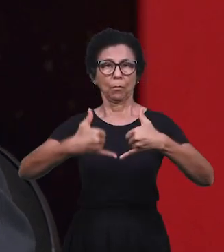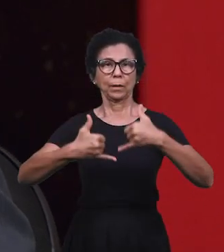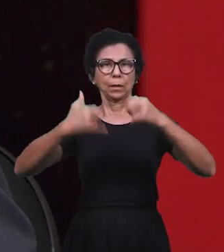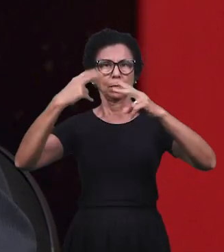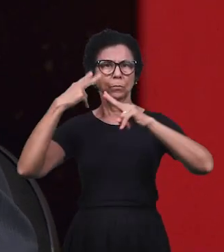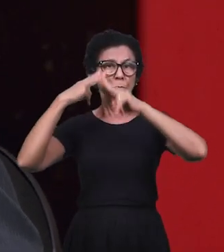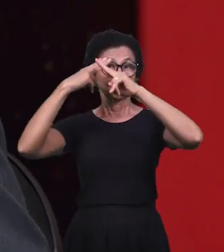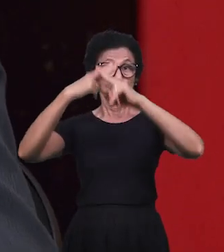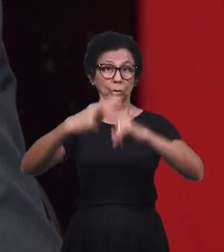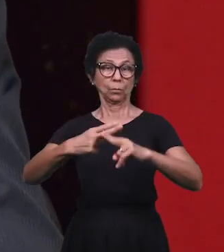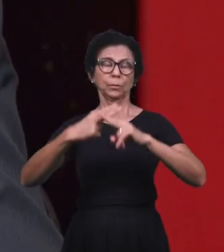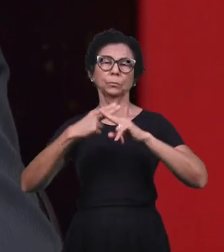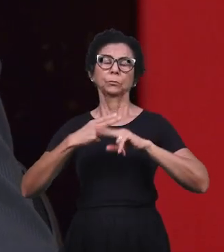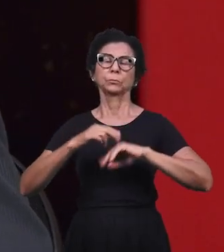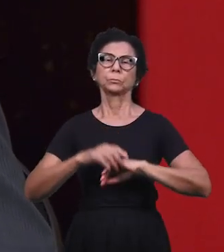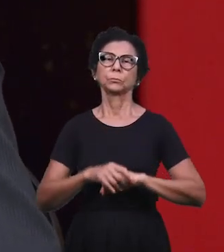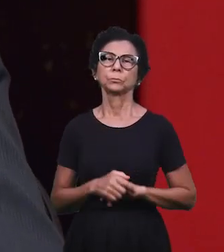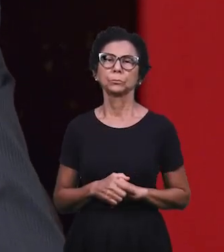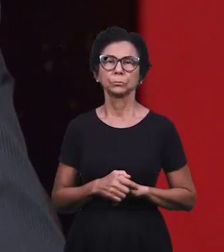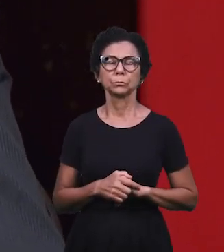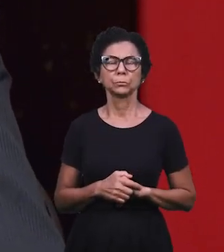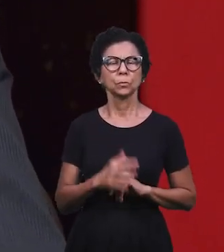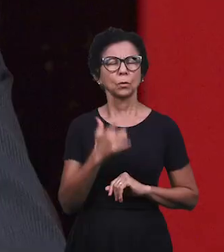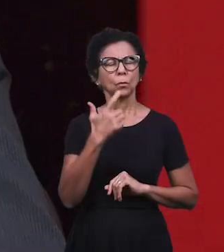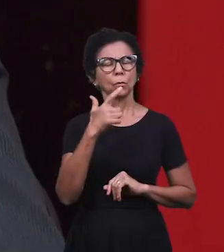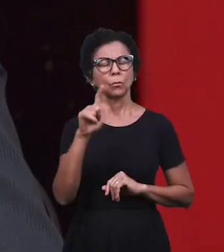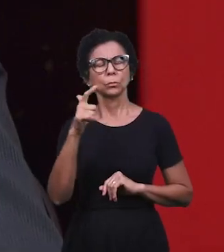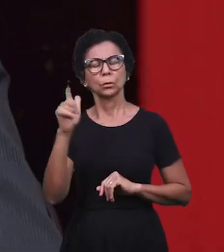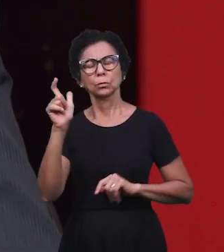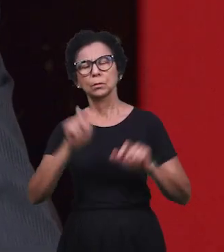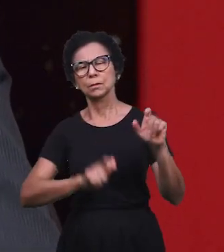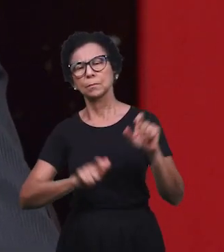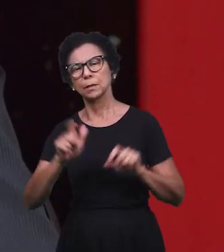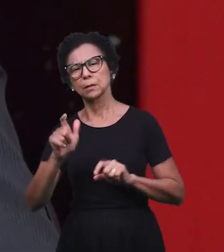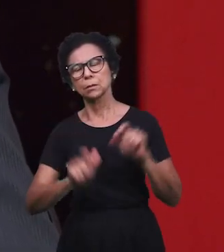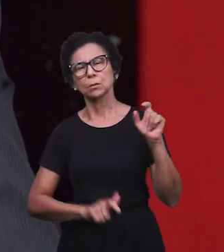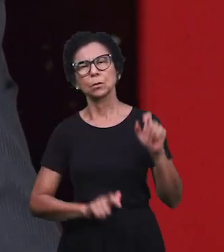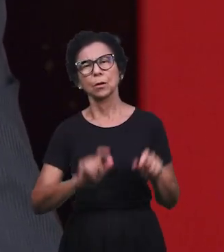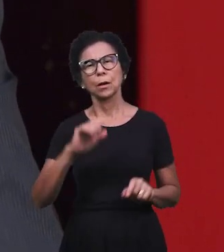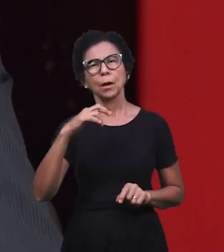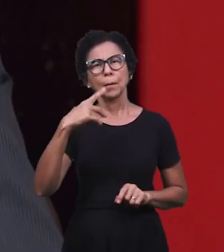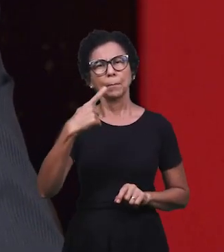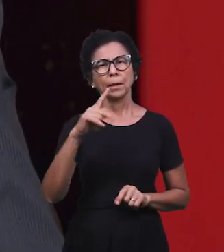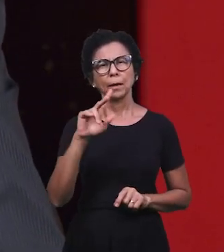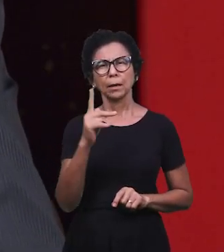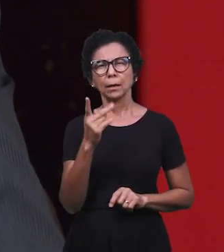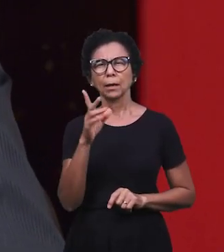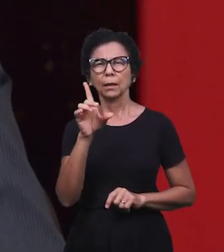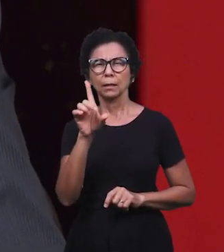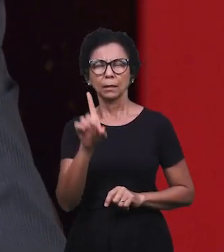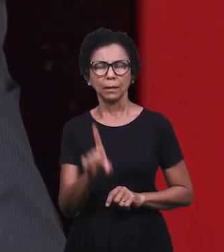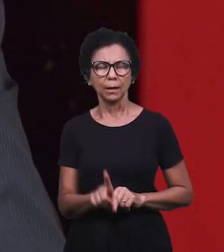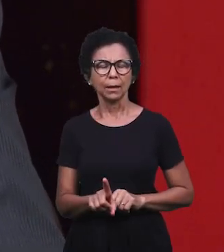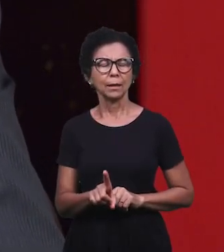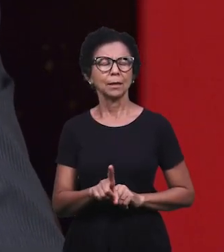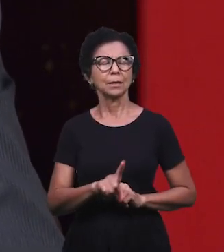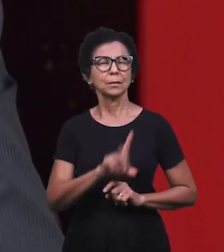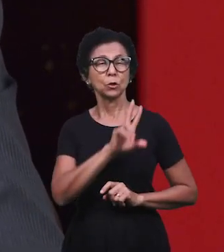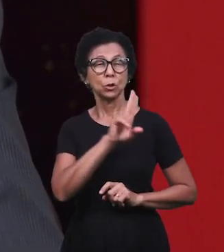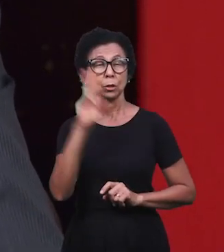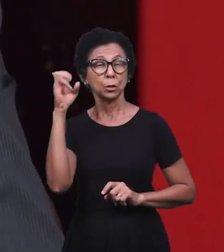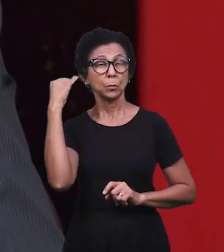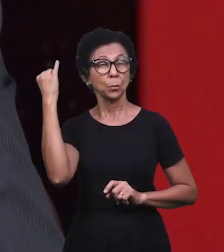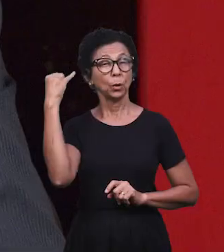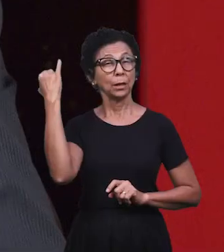Nobel, mas nós temos vários outros cientistas, PhDs, renomados, que corroboram, endossam o